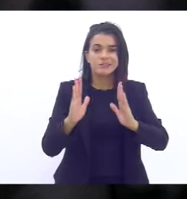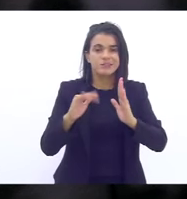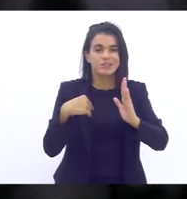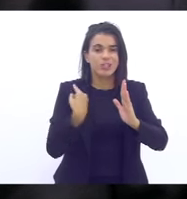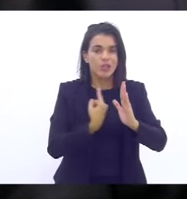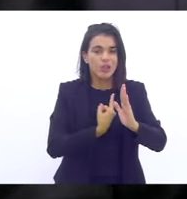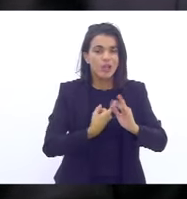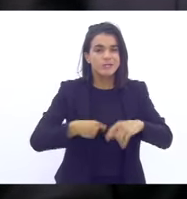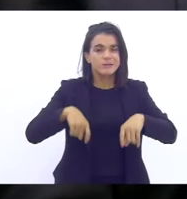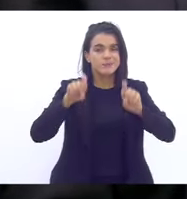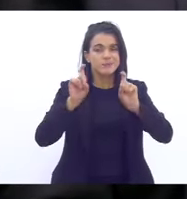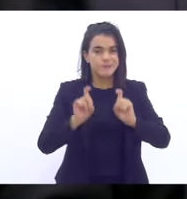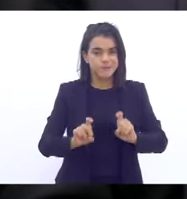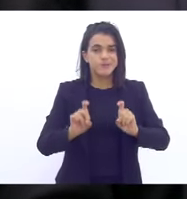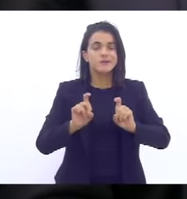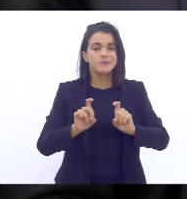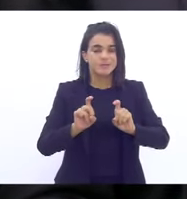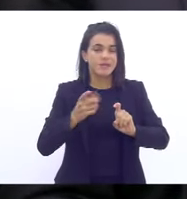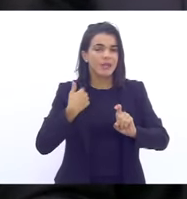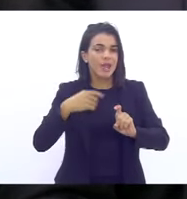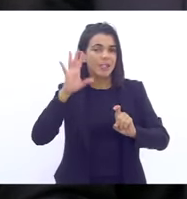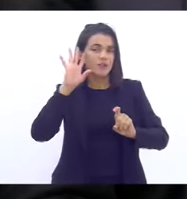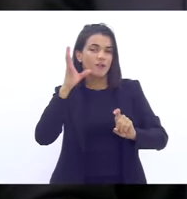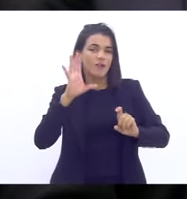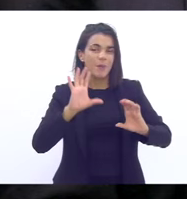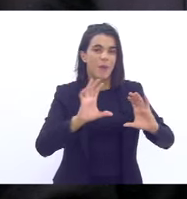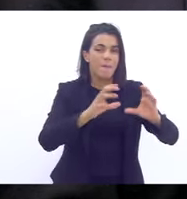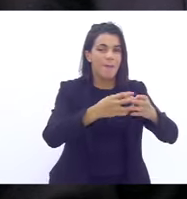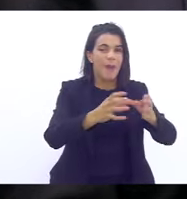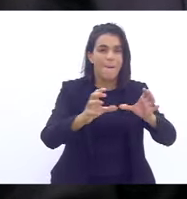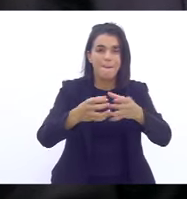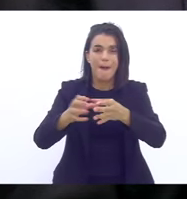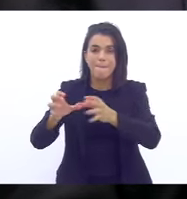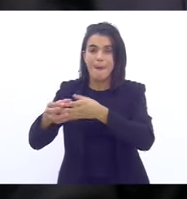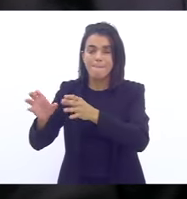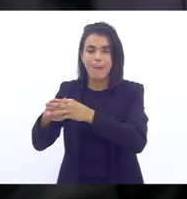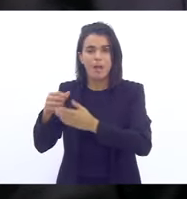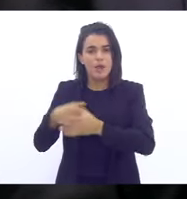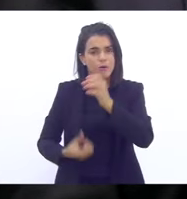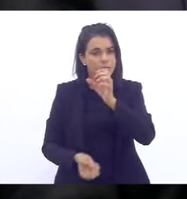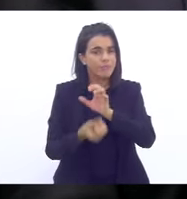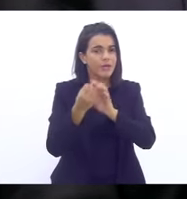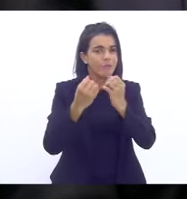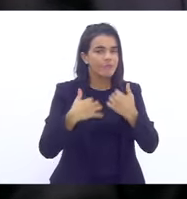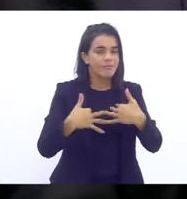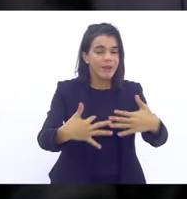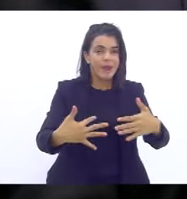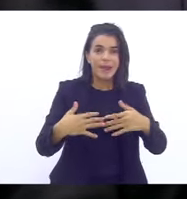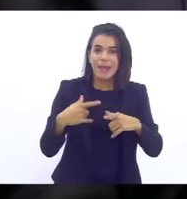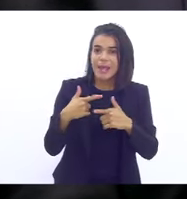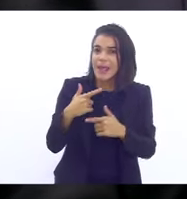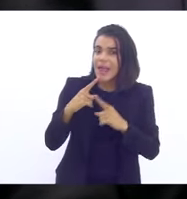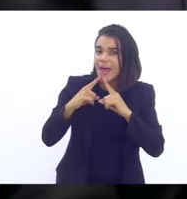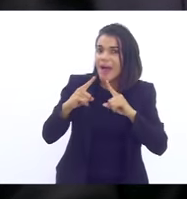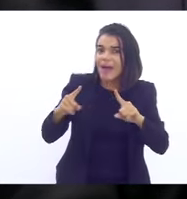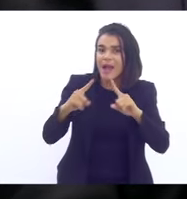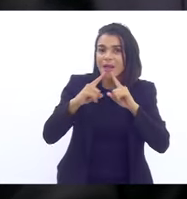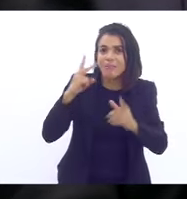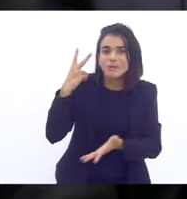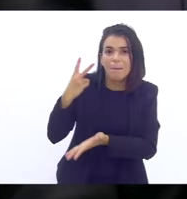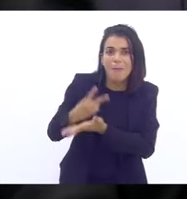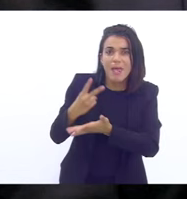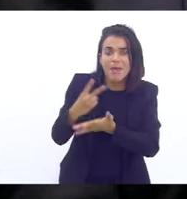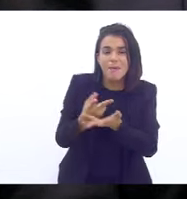assumiu o nosso mandato, que definiu as comissões temáticas, eu fiz uma audiência pública e as reclamações, desde aquela época, eram as